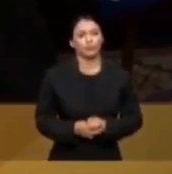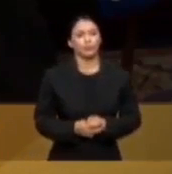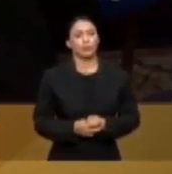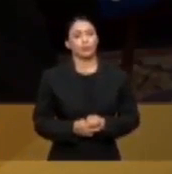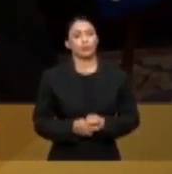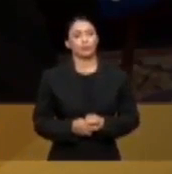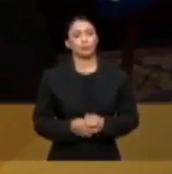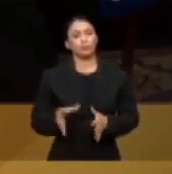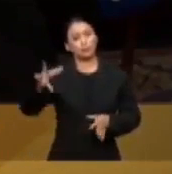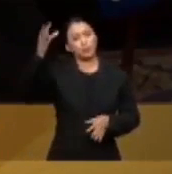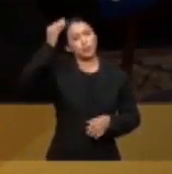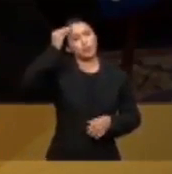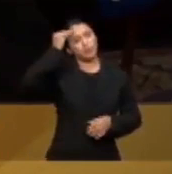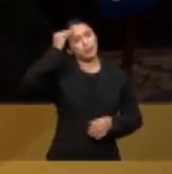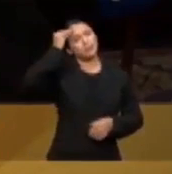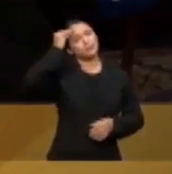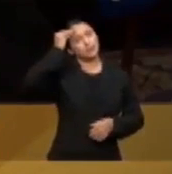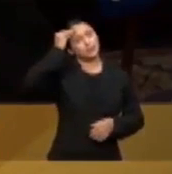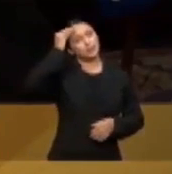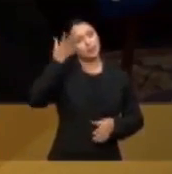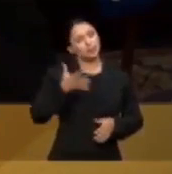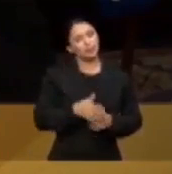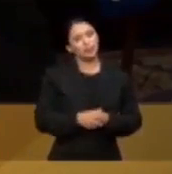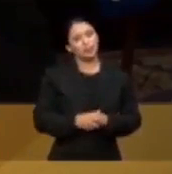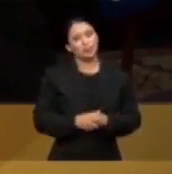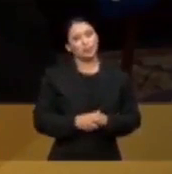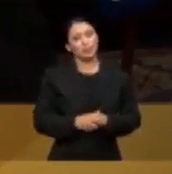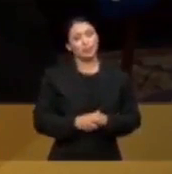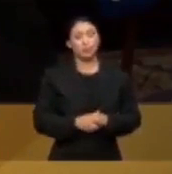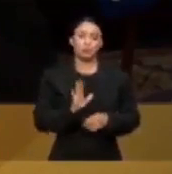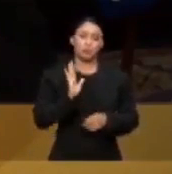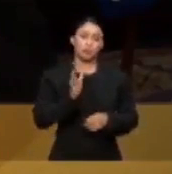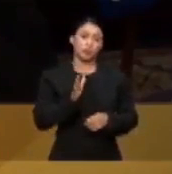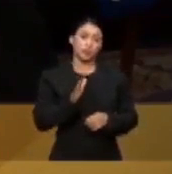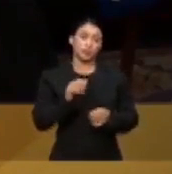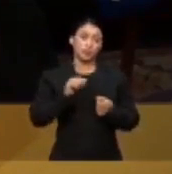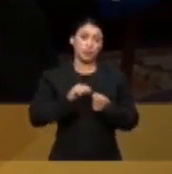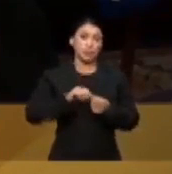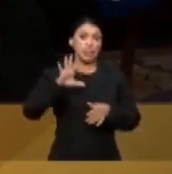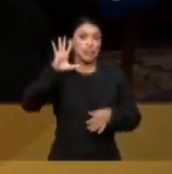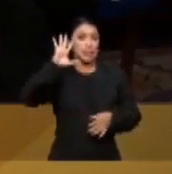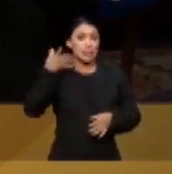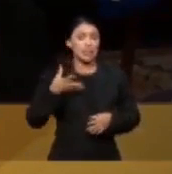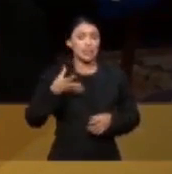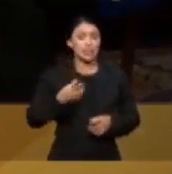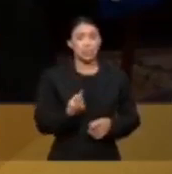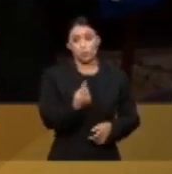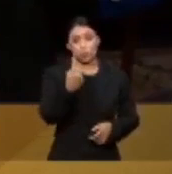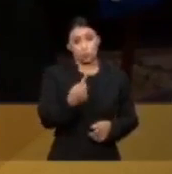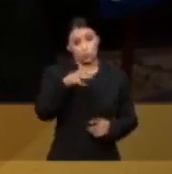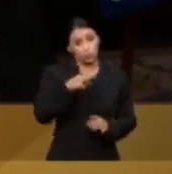O novel entendimento, já não tão novo assim, tem sido adotado em decisões monocráticas, a exemplo da